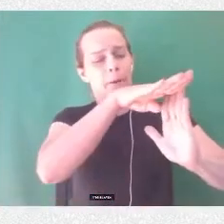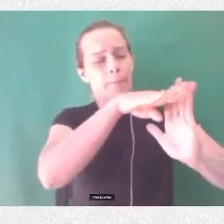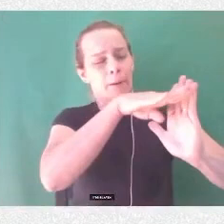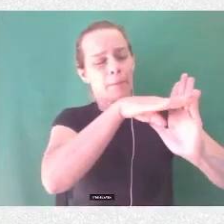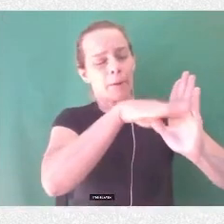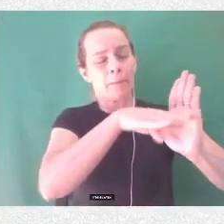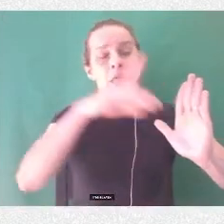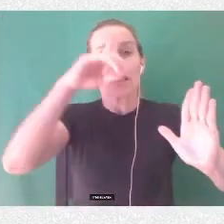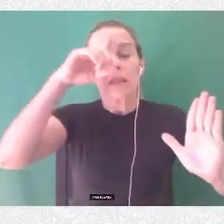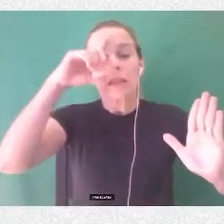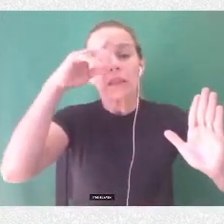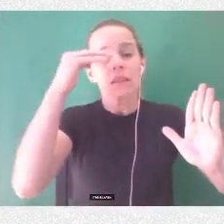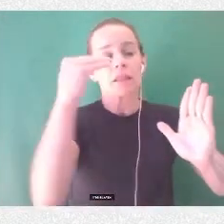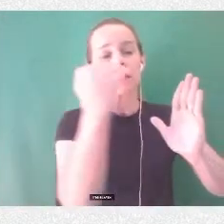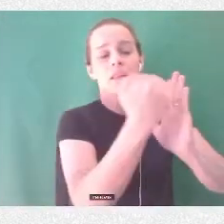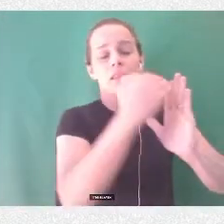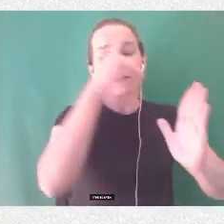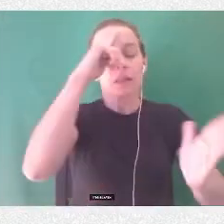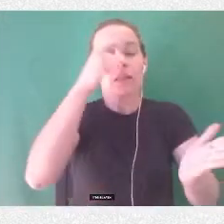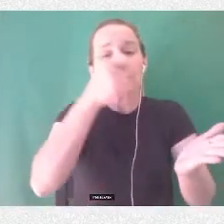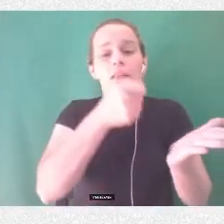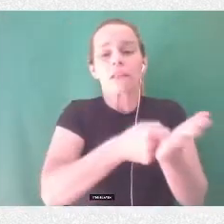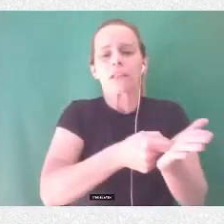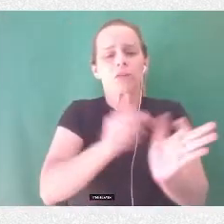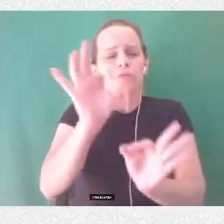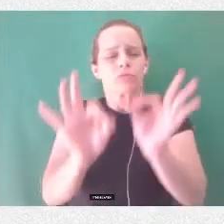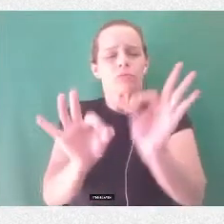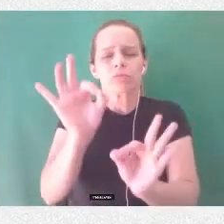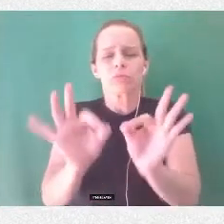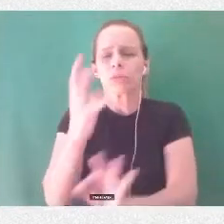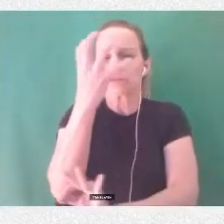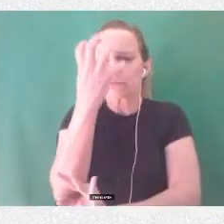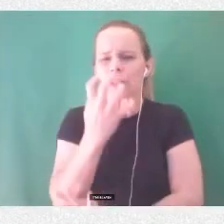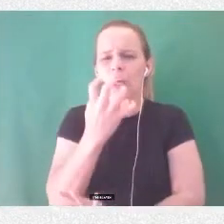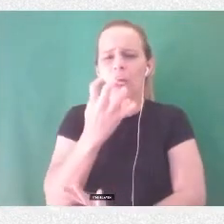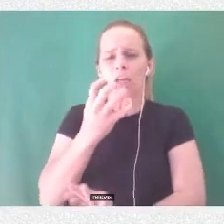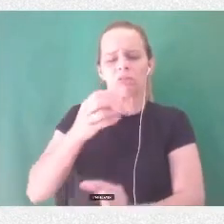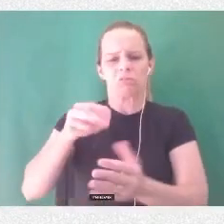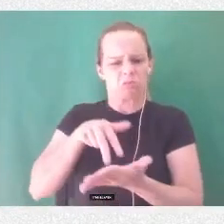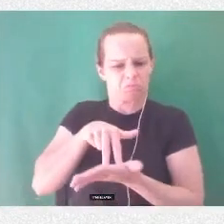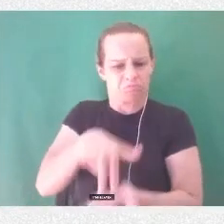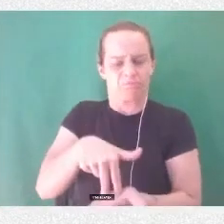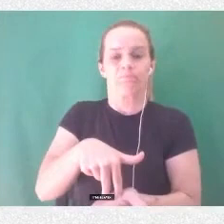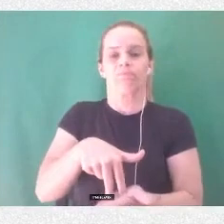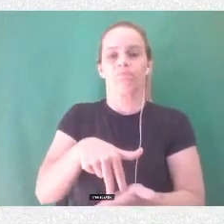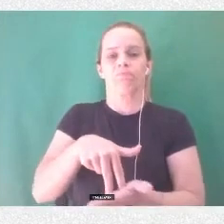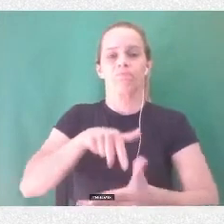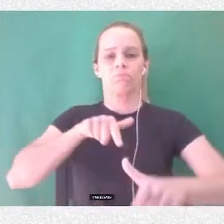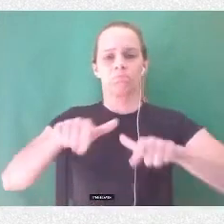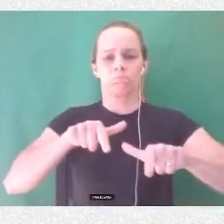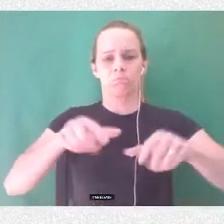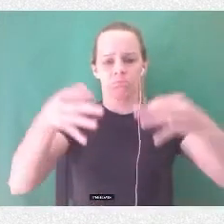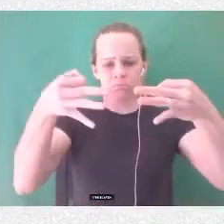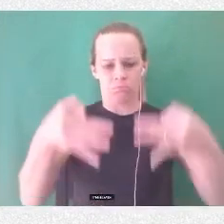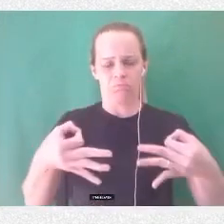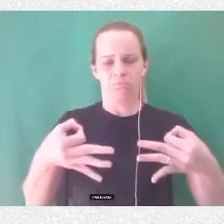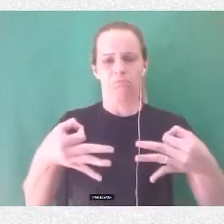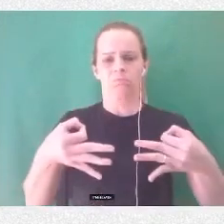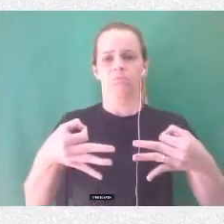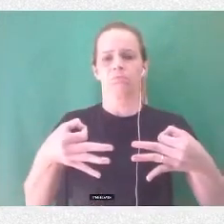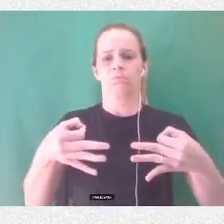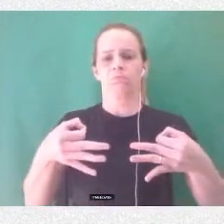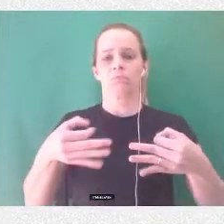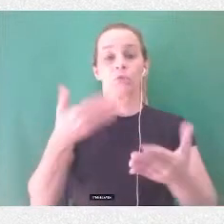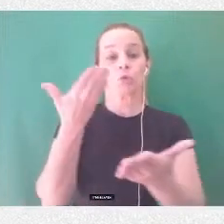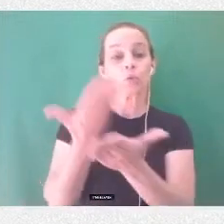decisão desses organismos tão sérios e competentes que fazem parte deste complexo do